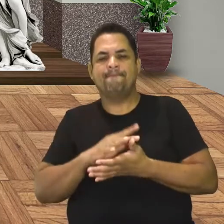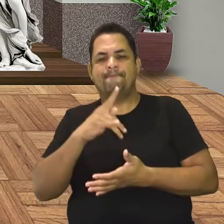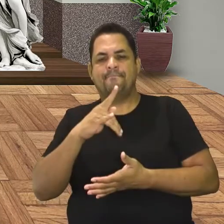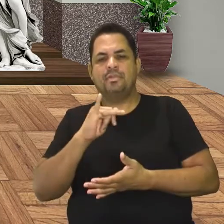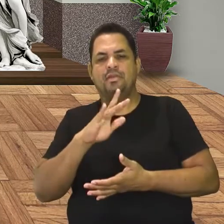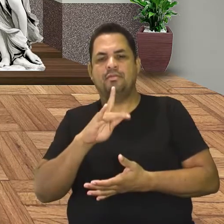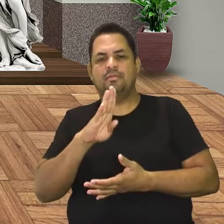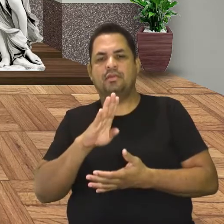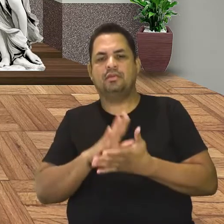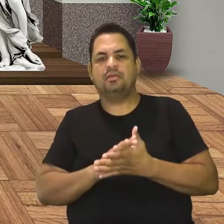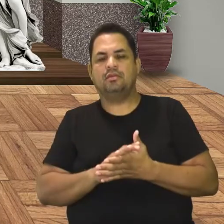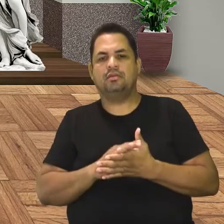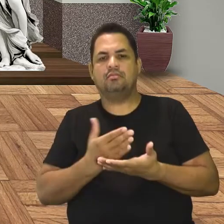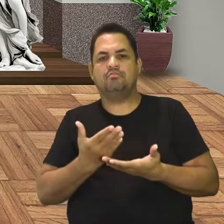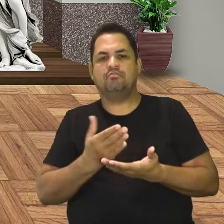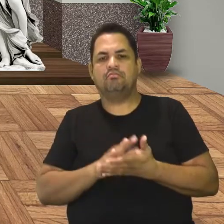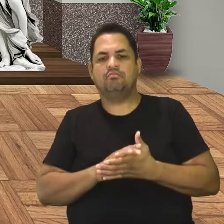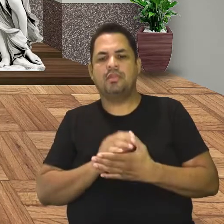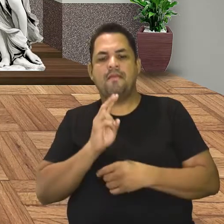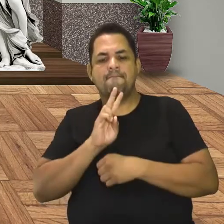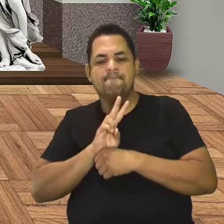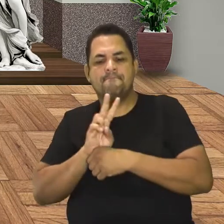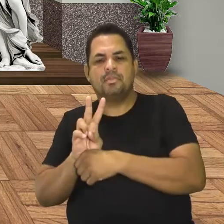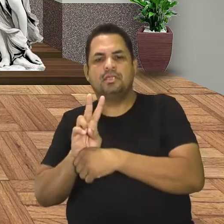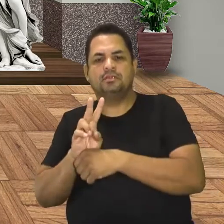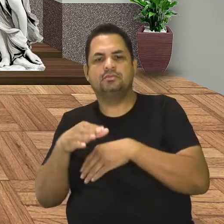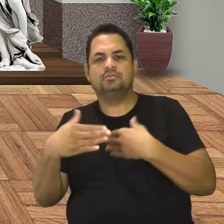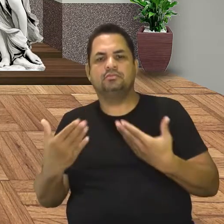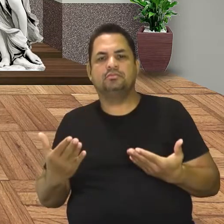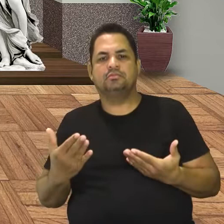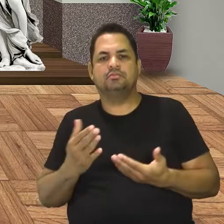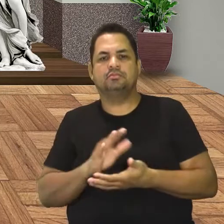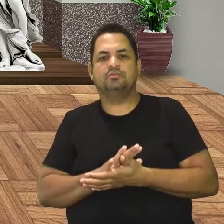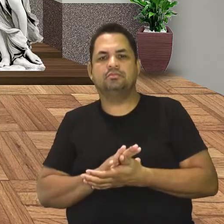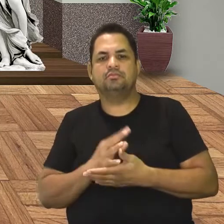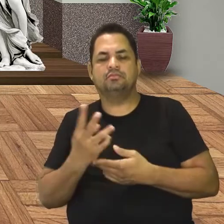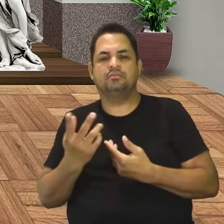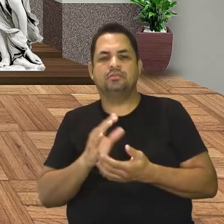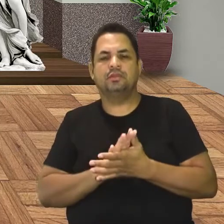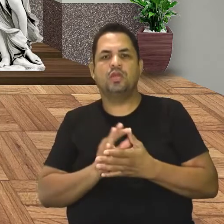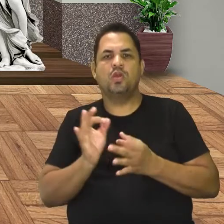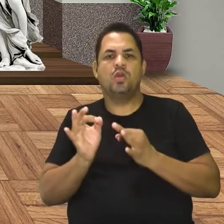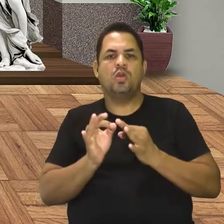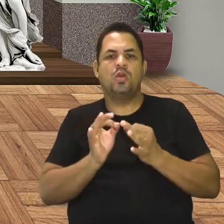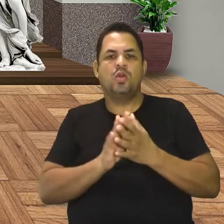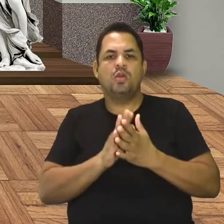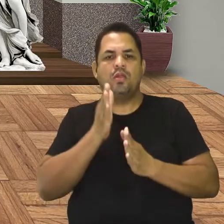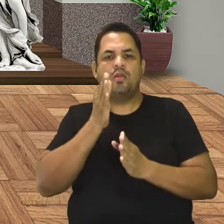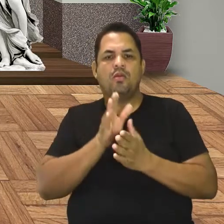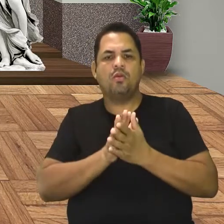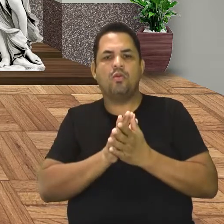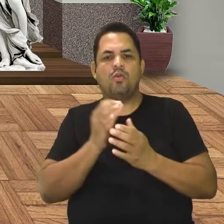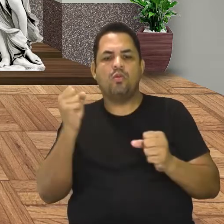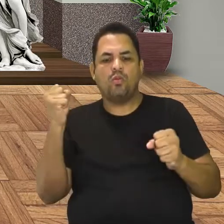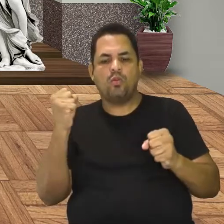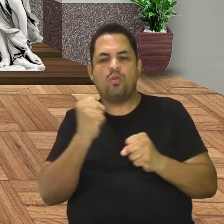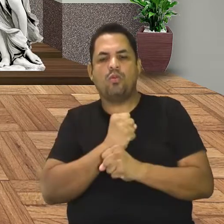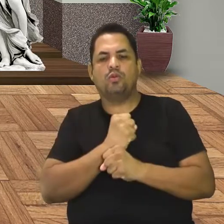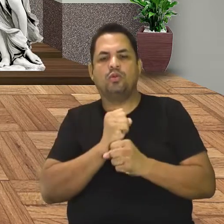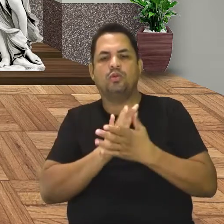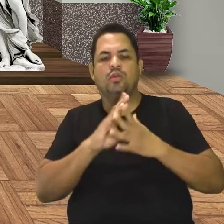dívida externa. Empréstimos esse para construir Brasília, empréstimo esse para o chamado